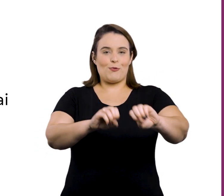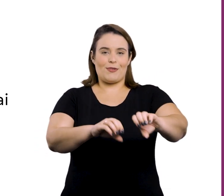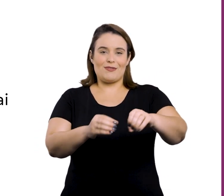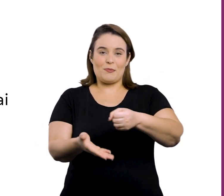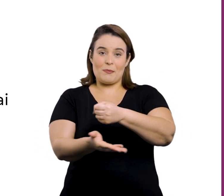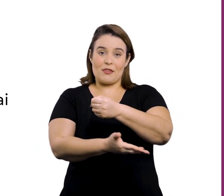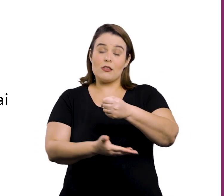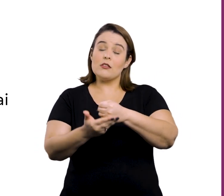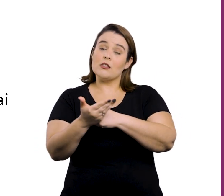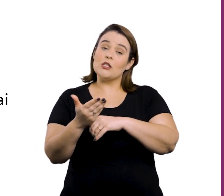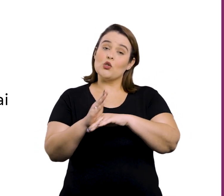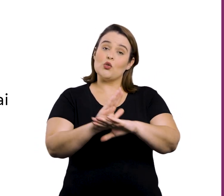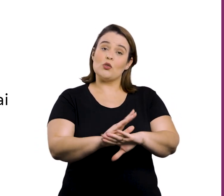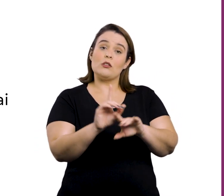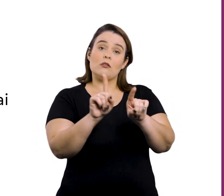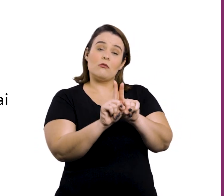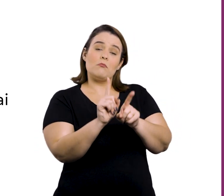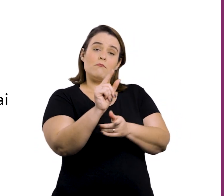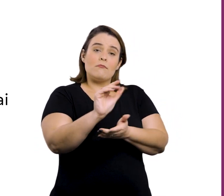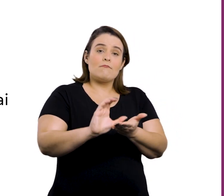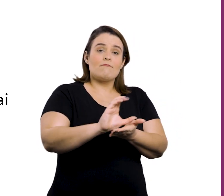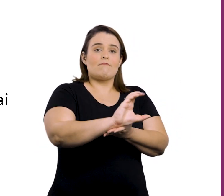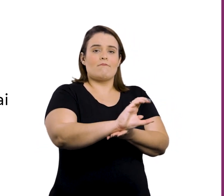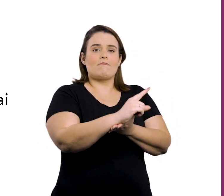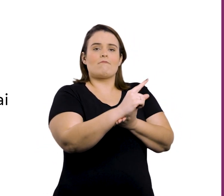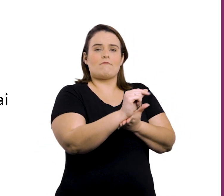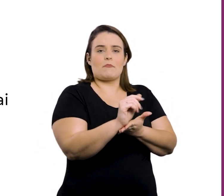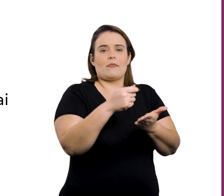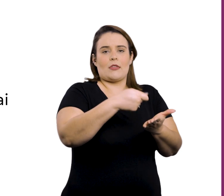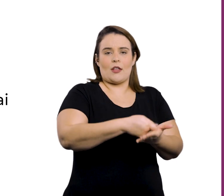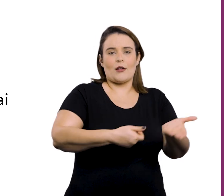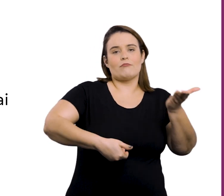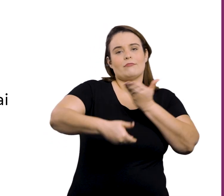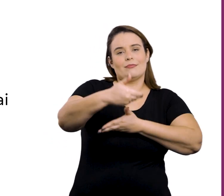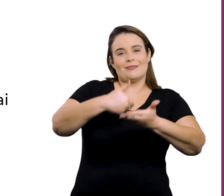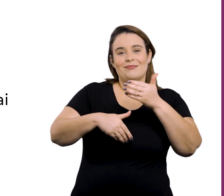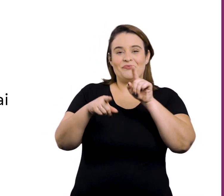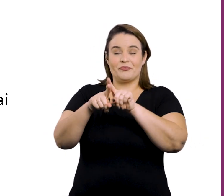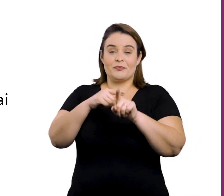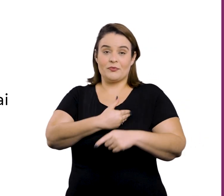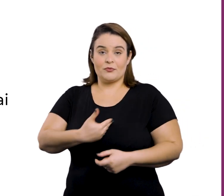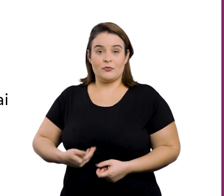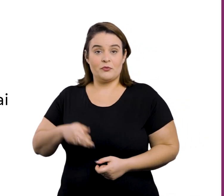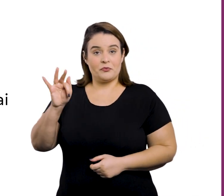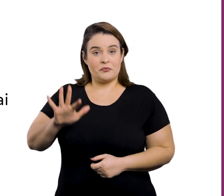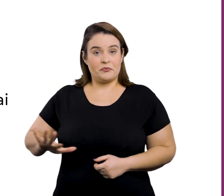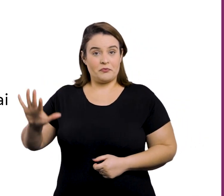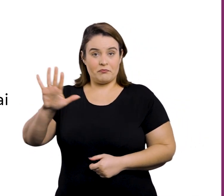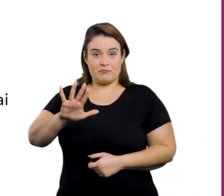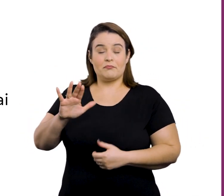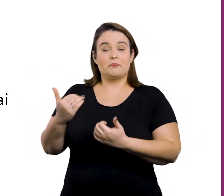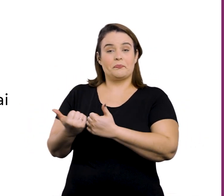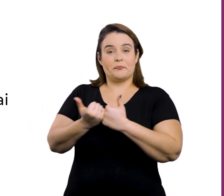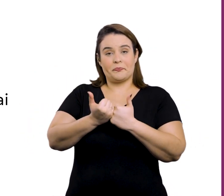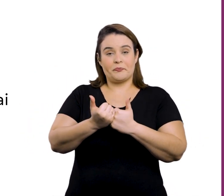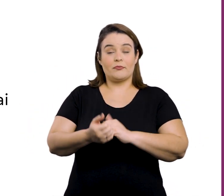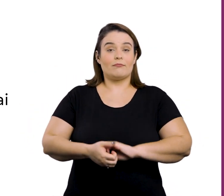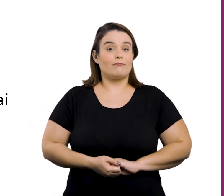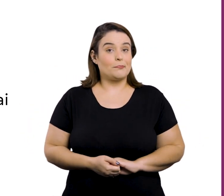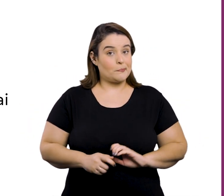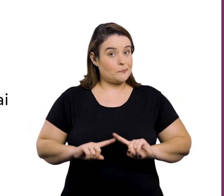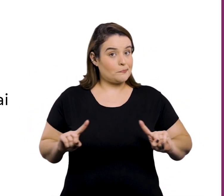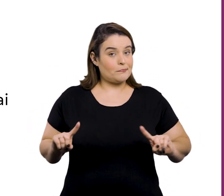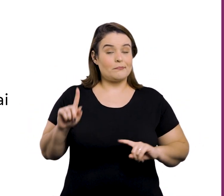educação básica e colaboram financeiramente para seu custeio, em cooperação entre si e com o governo federal. O